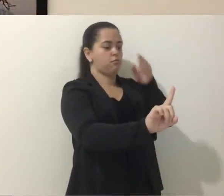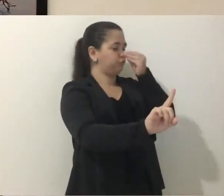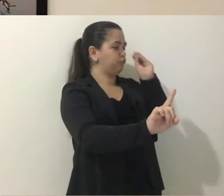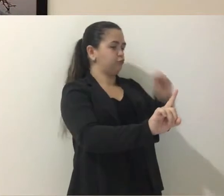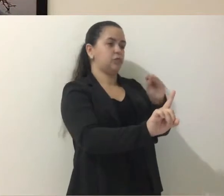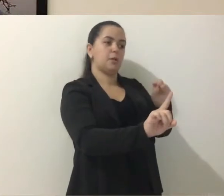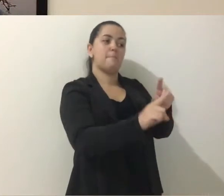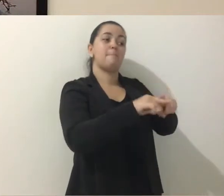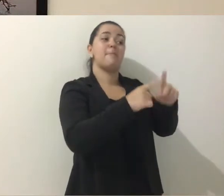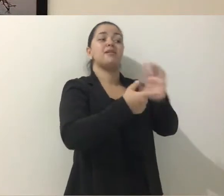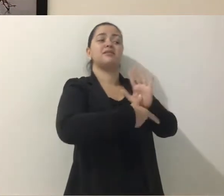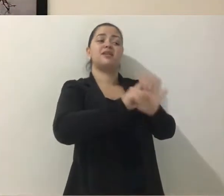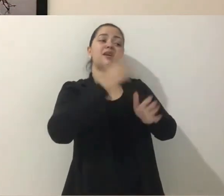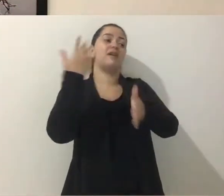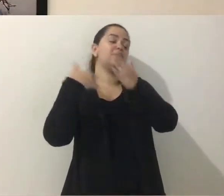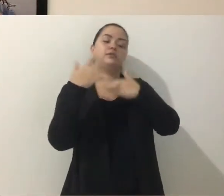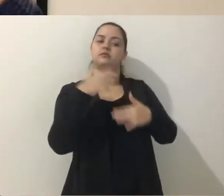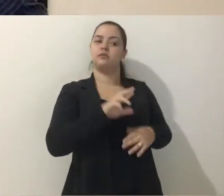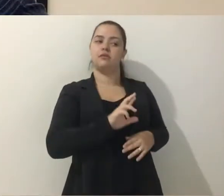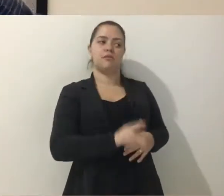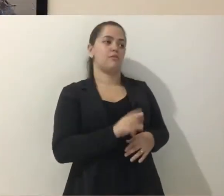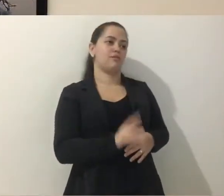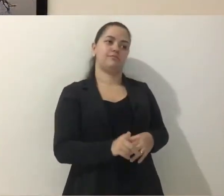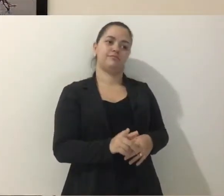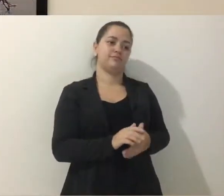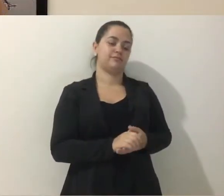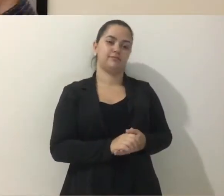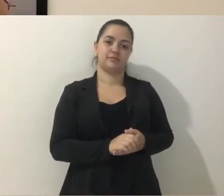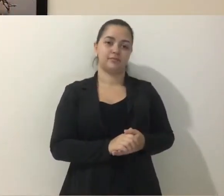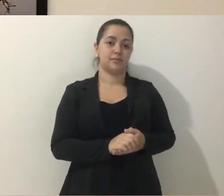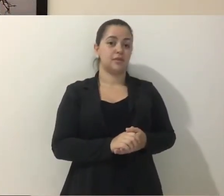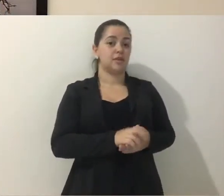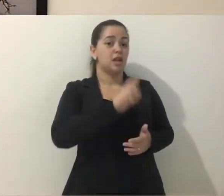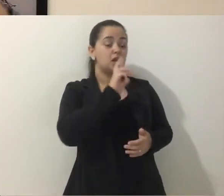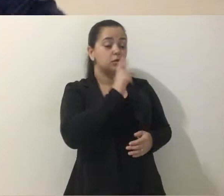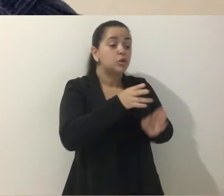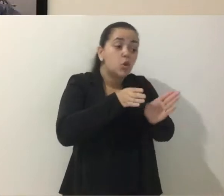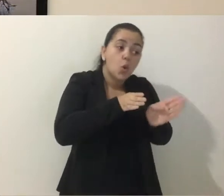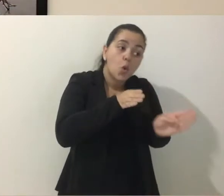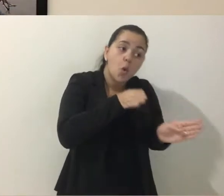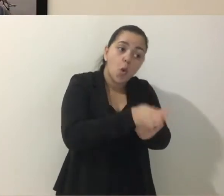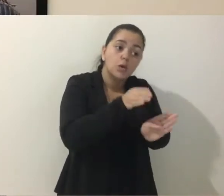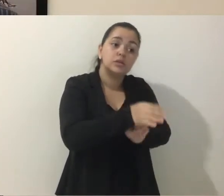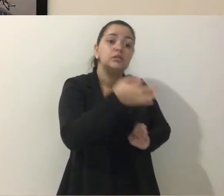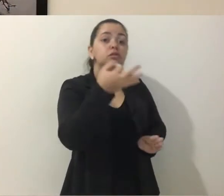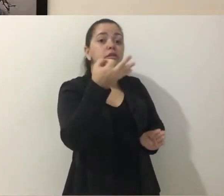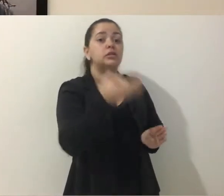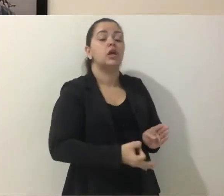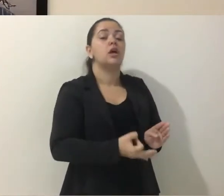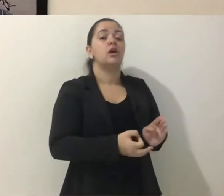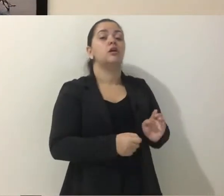desde o princípio. Ele é bem claro, ele vai dizer que a resposta, que a orientação, o que ele vai apresentar